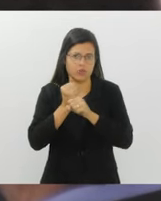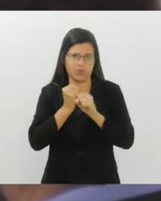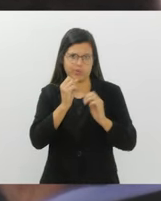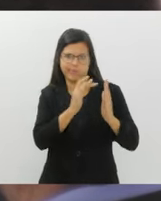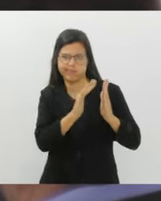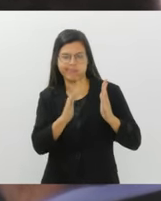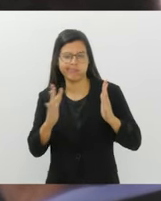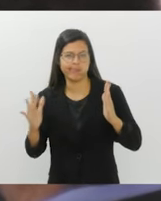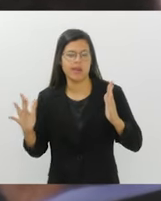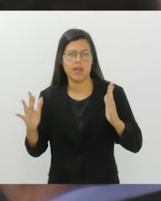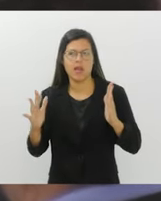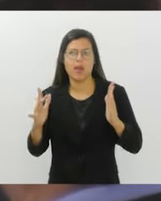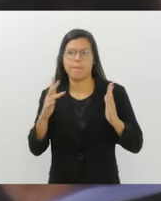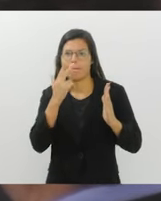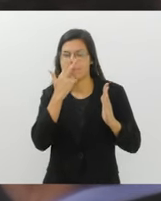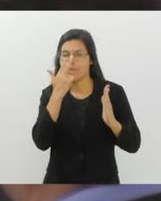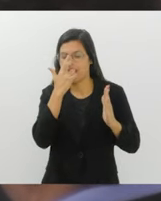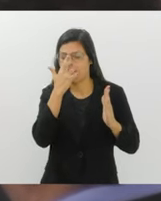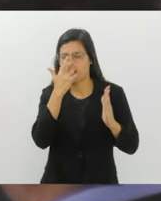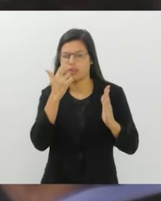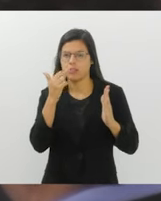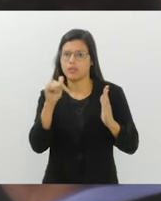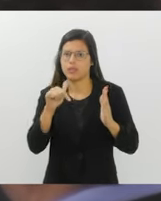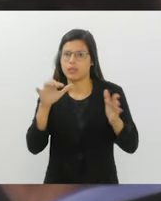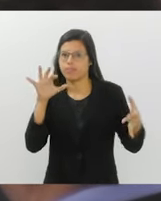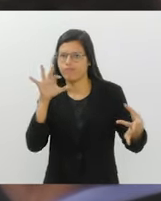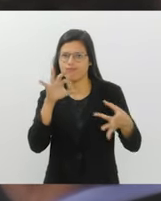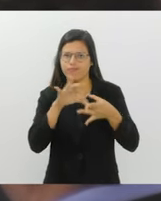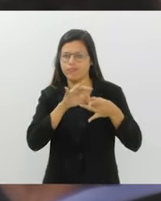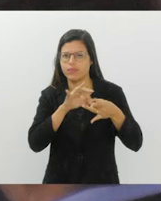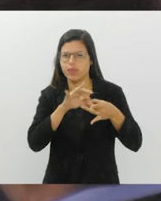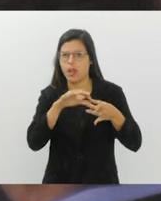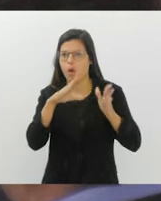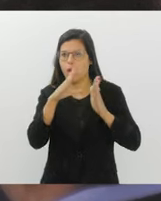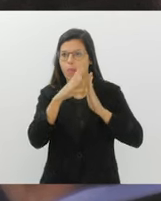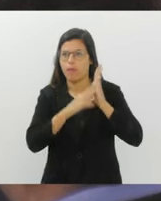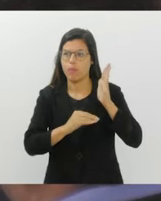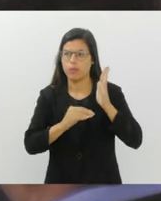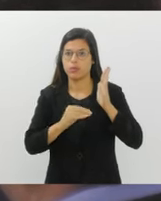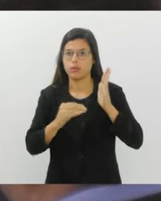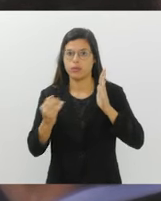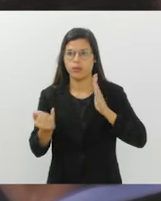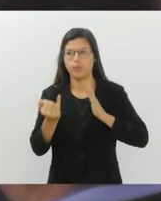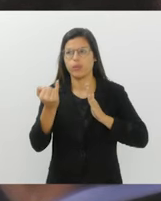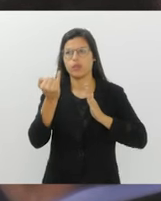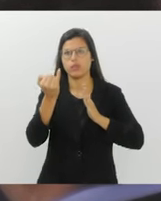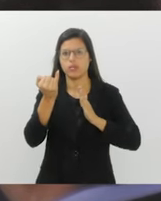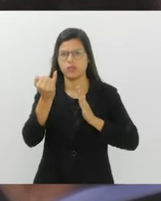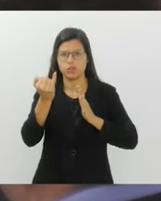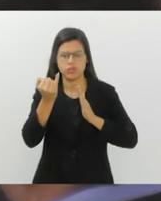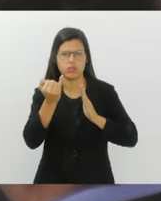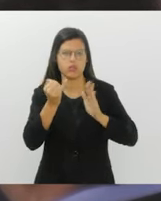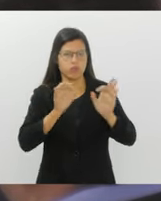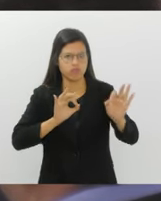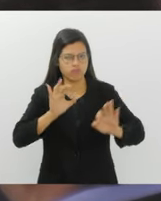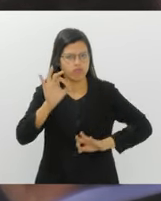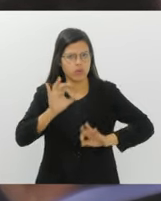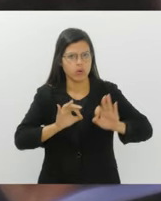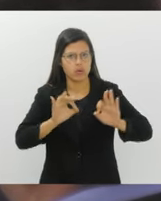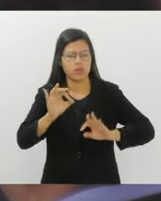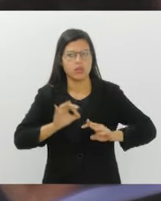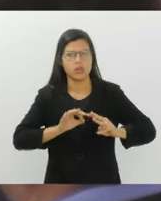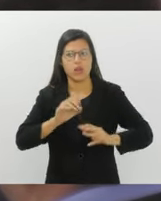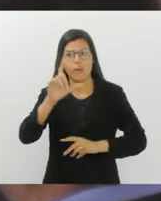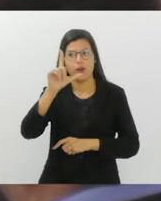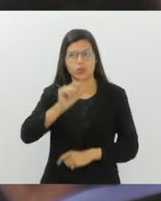E é um casamento que você faz, é muito importante que a modelagem seja bem feita, né? Para reduzir esses